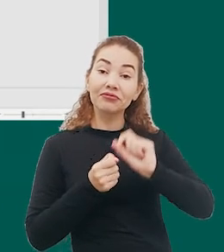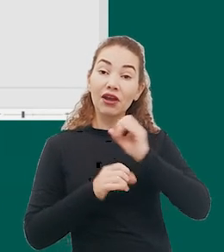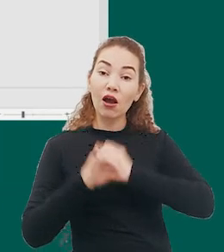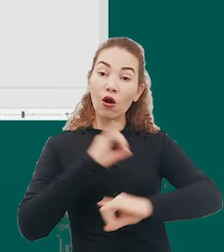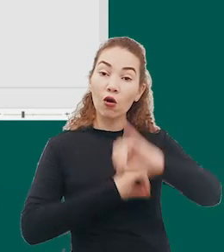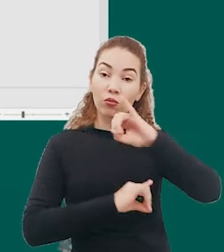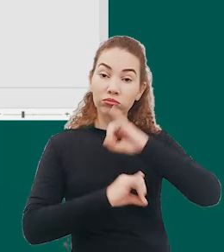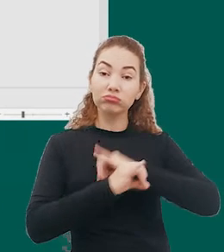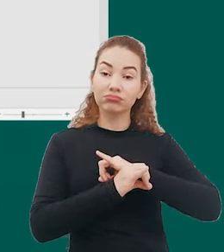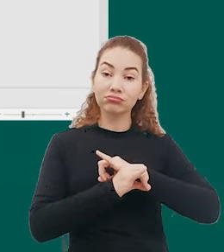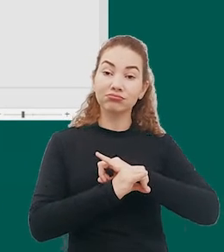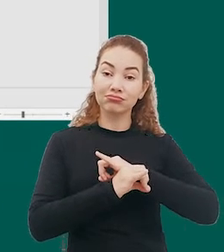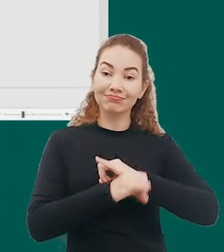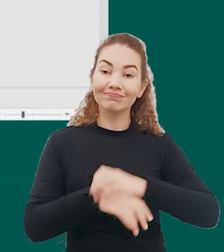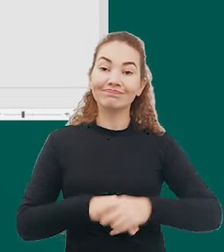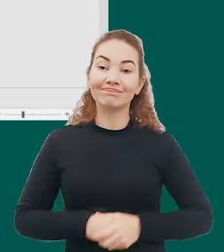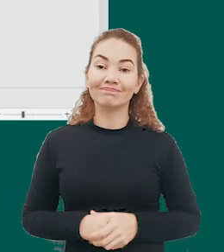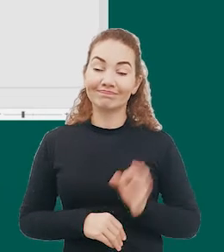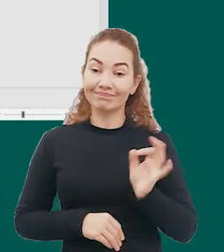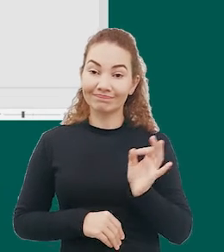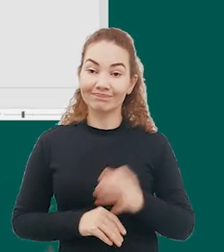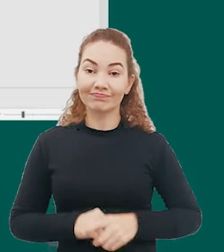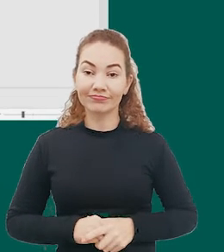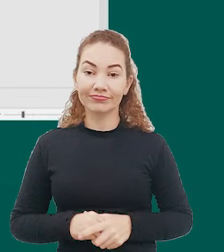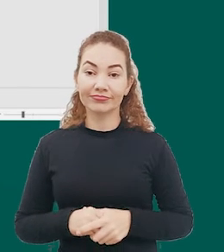cadastro via online, certo?